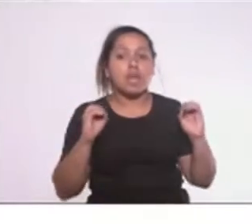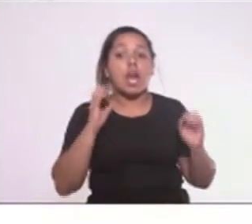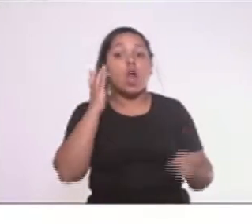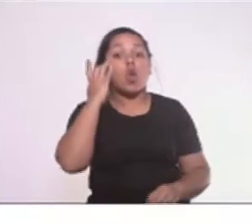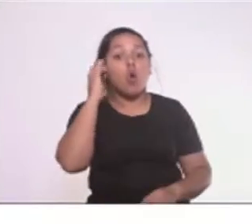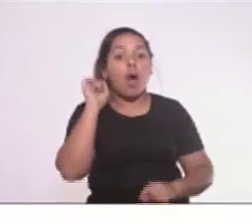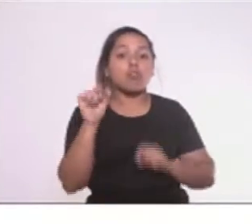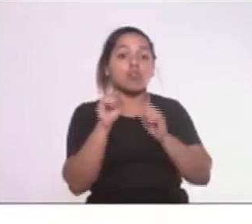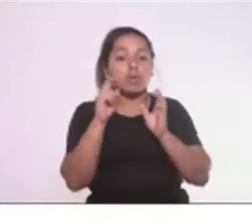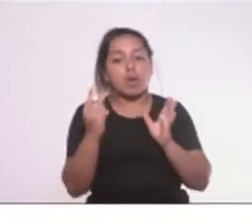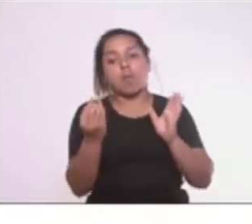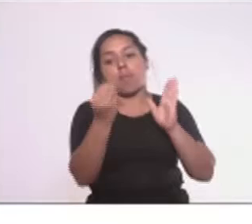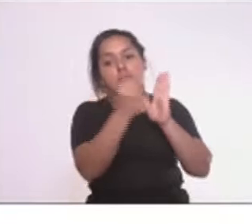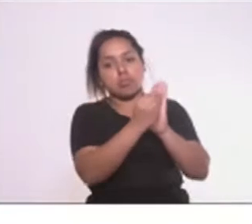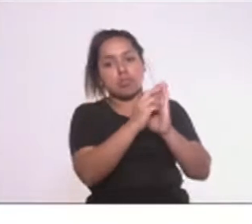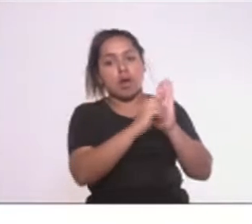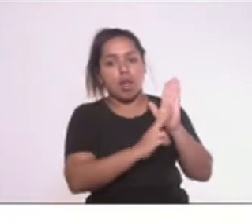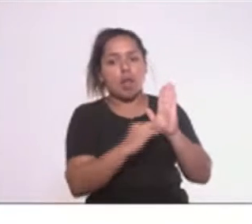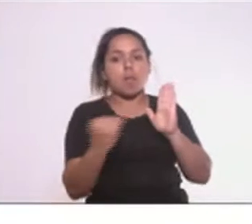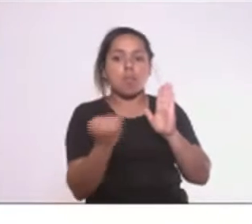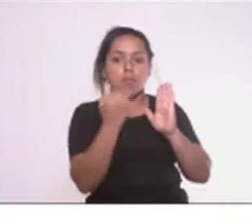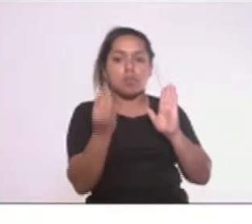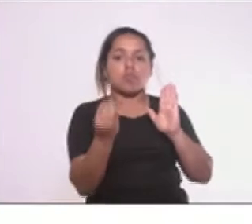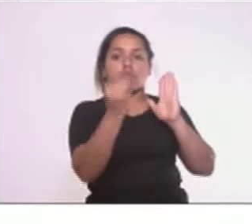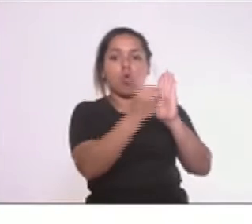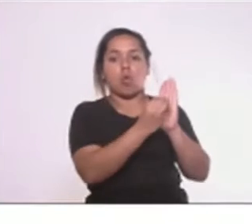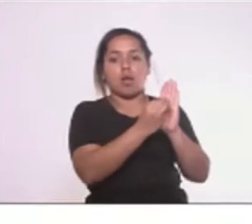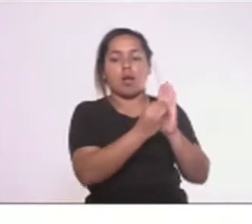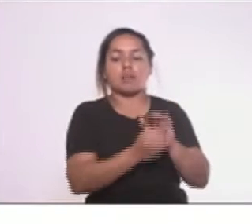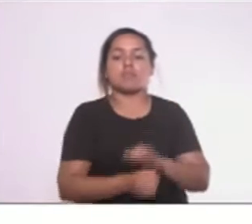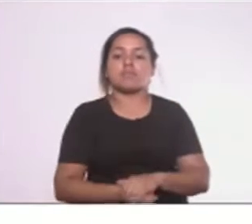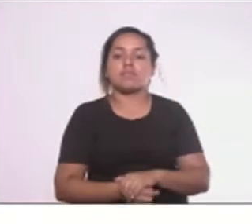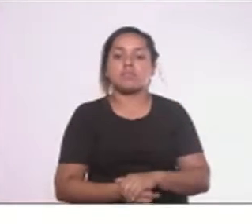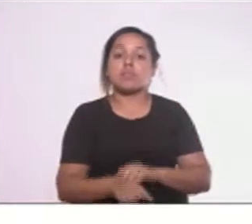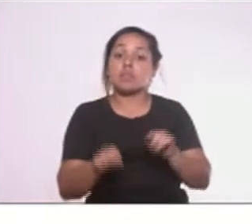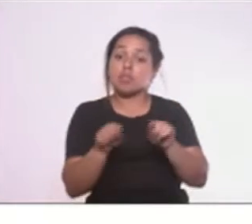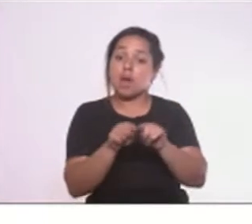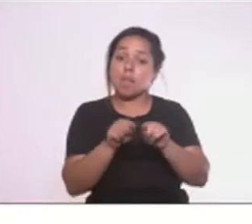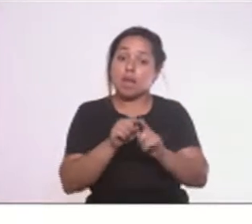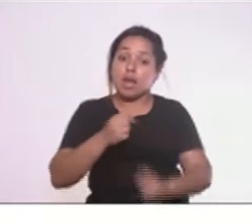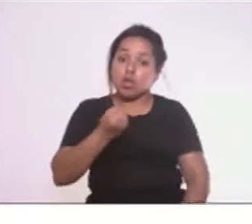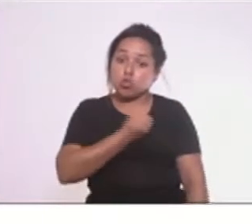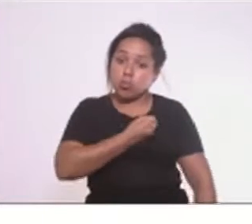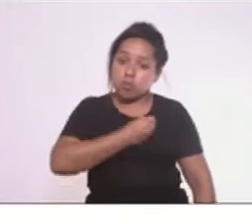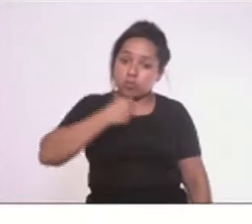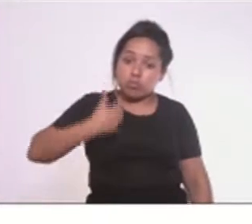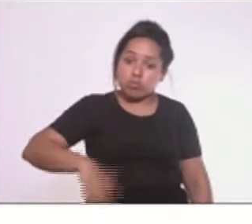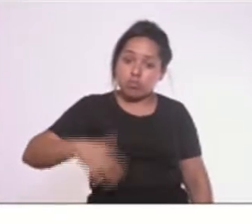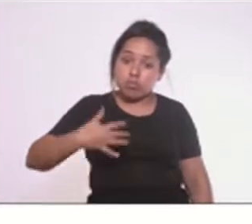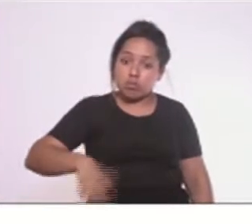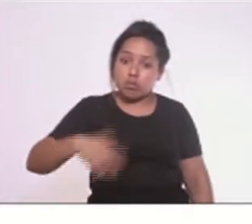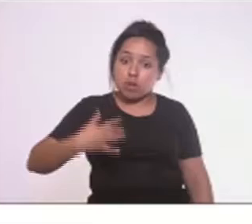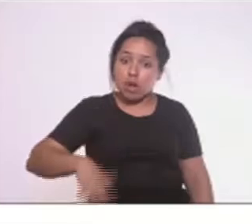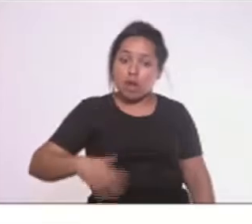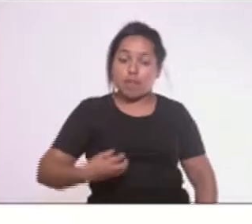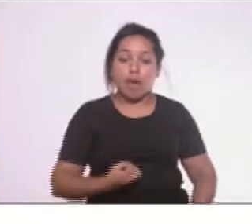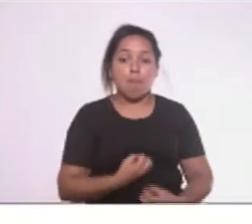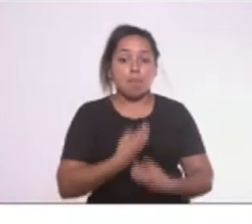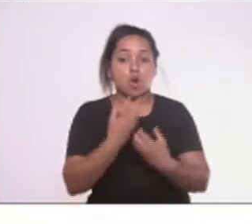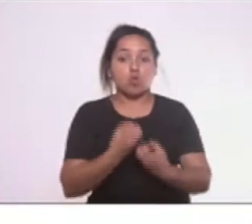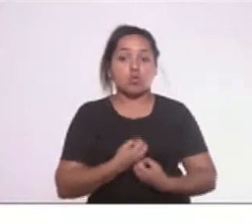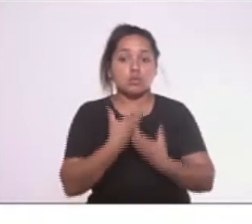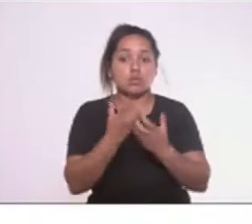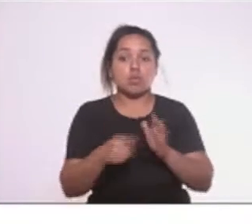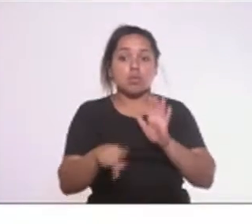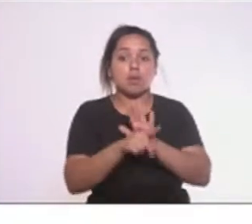desse relatório. Da mesma maneira, ressalto o número expressivo, os indicadores da produção legislativa,